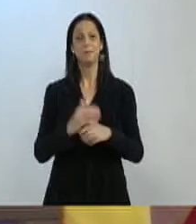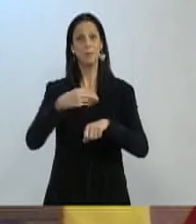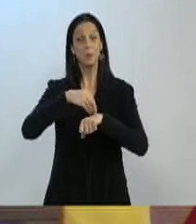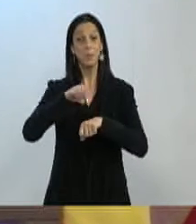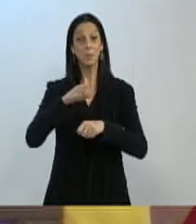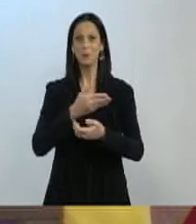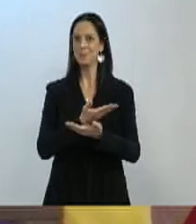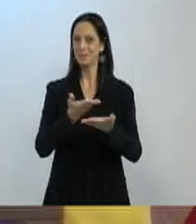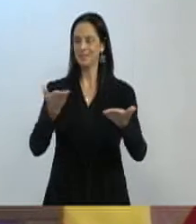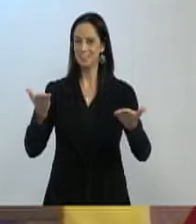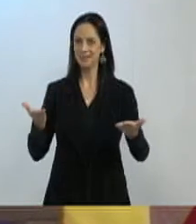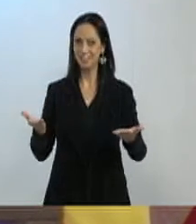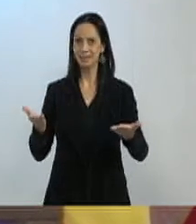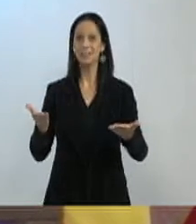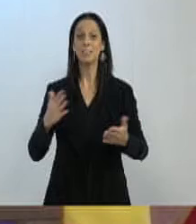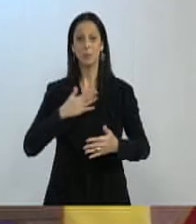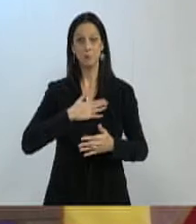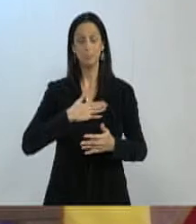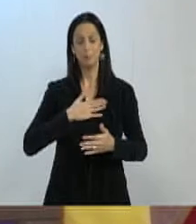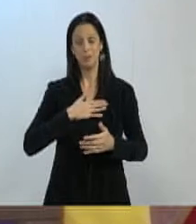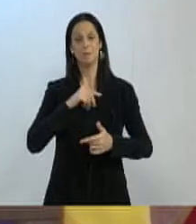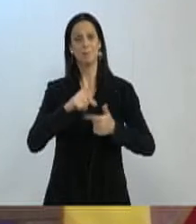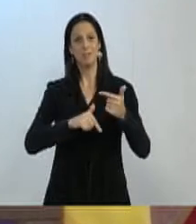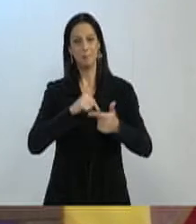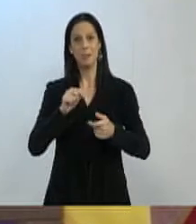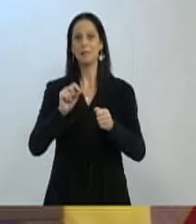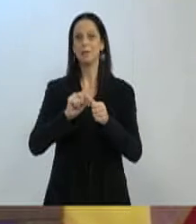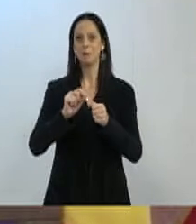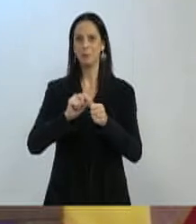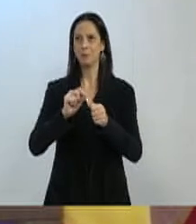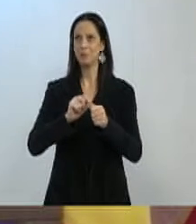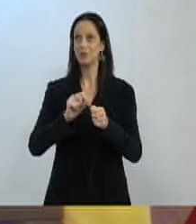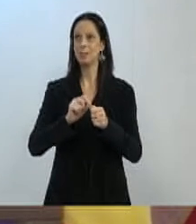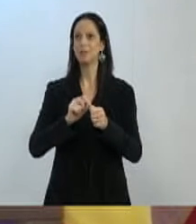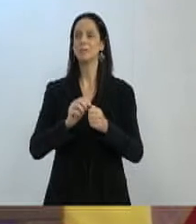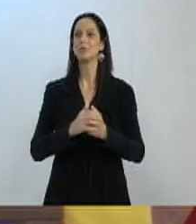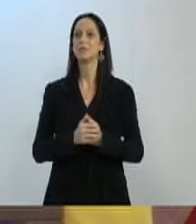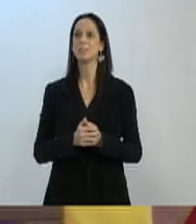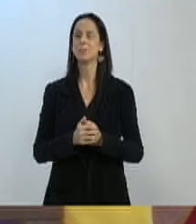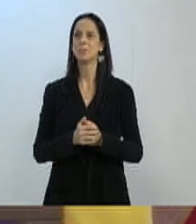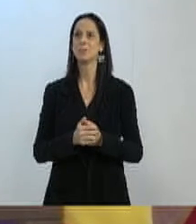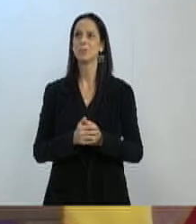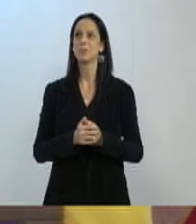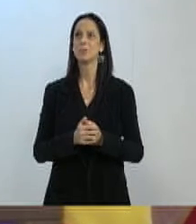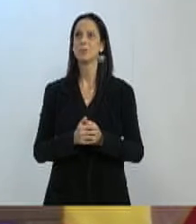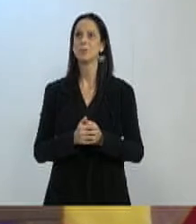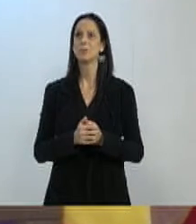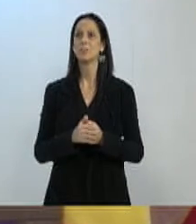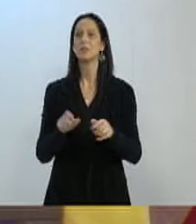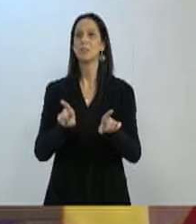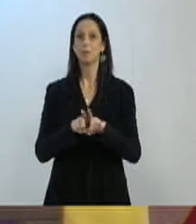compartilhar, assim que esse trabalho foi feito, ele está editado. Eu também quero